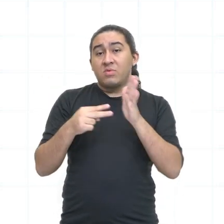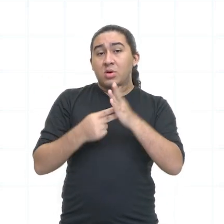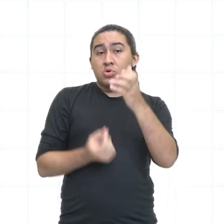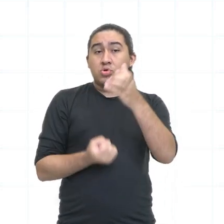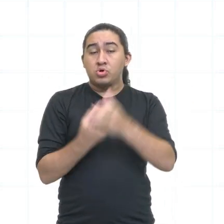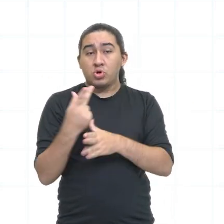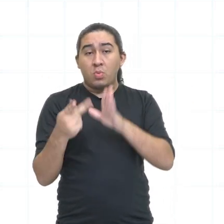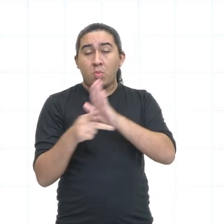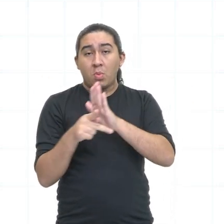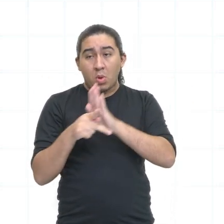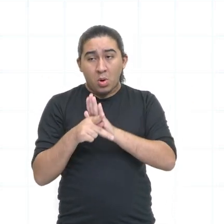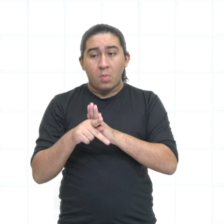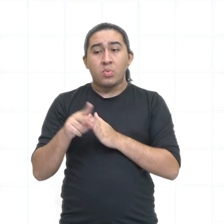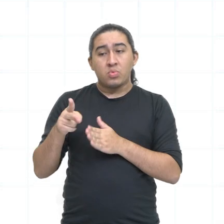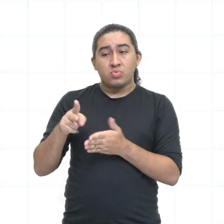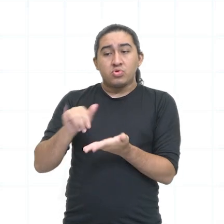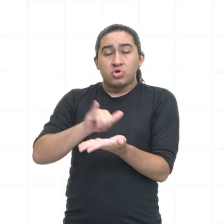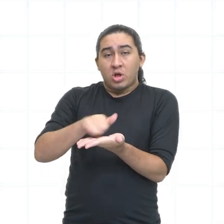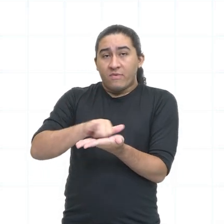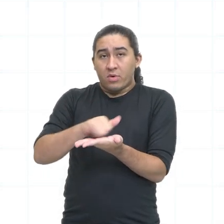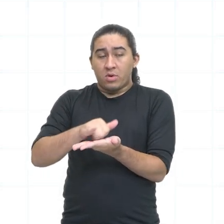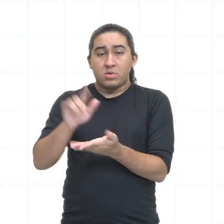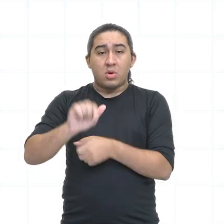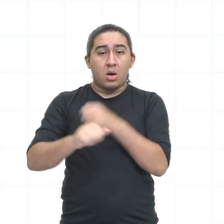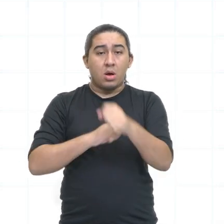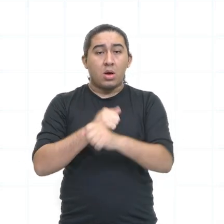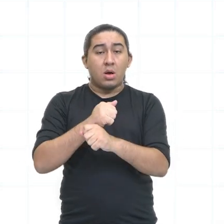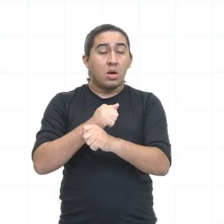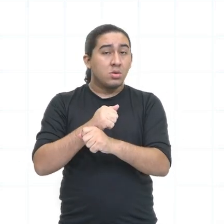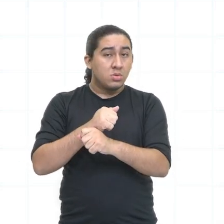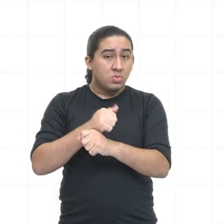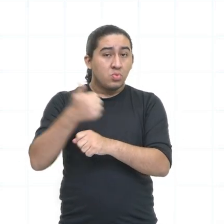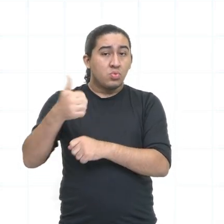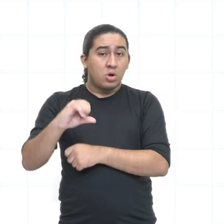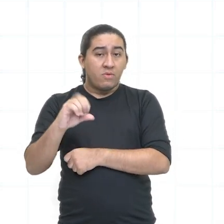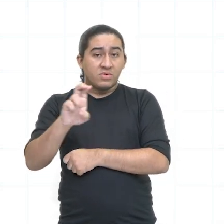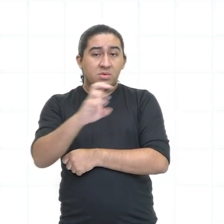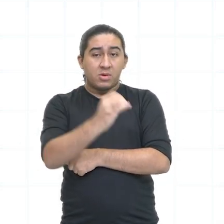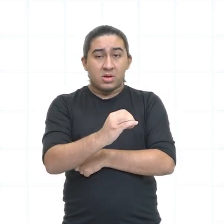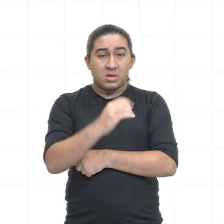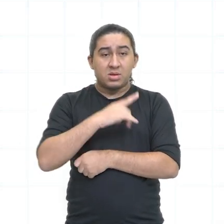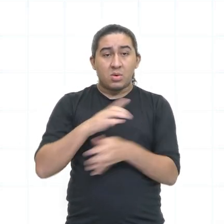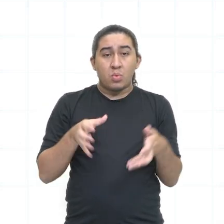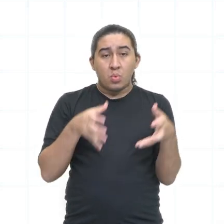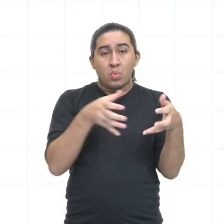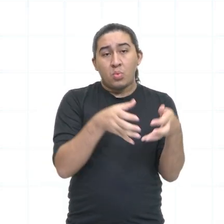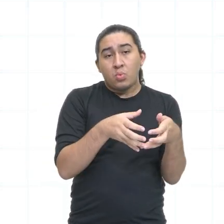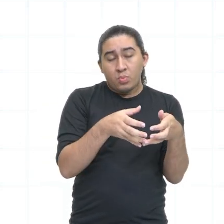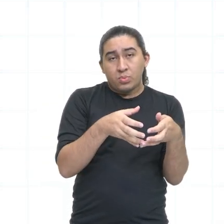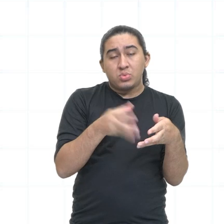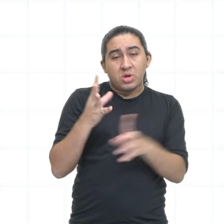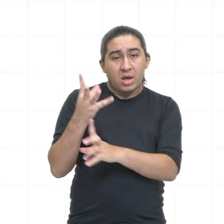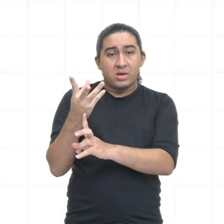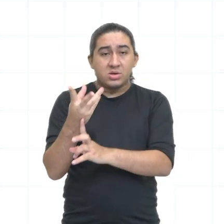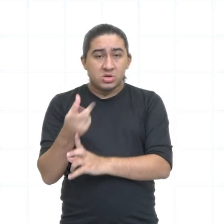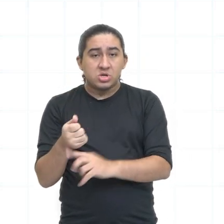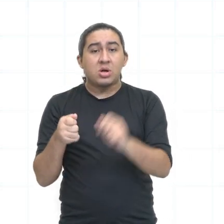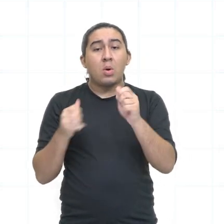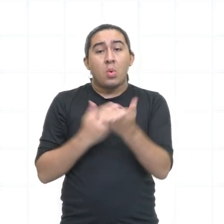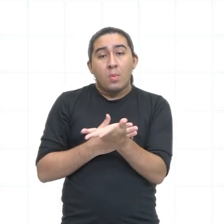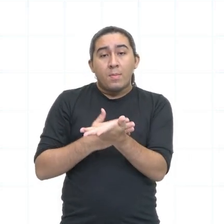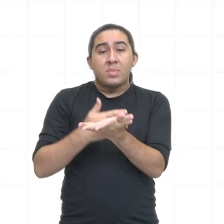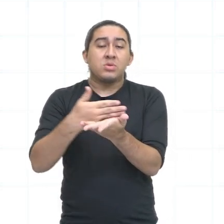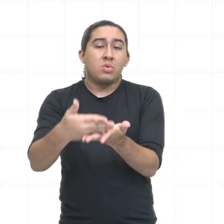Nova York ainda na década de 1950, quando um grupo de artistas passou a